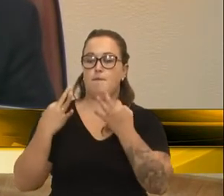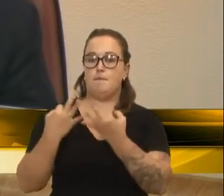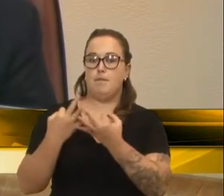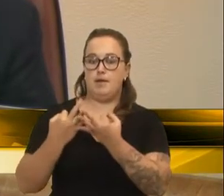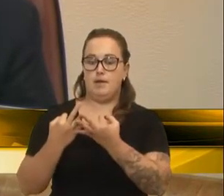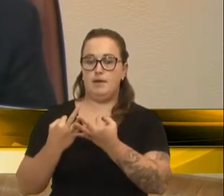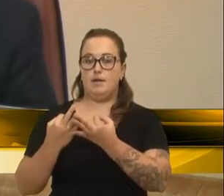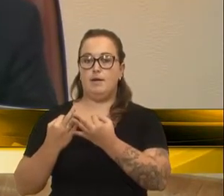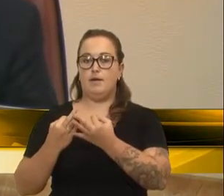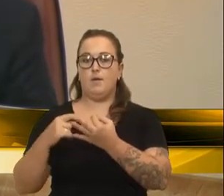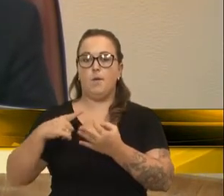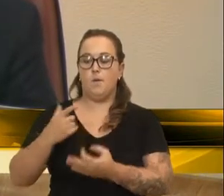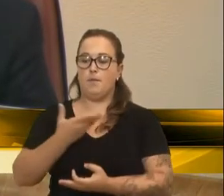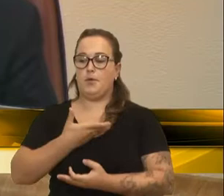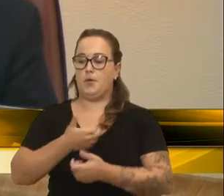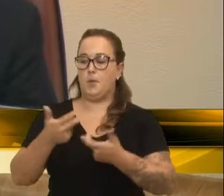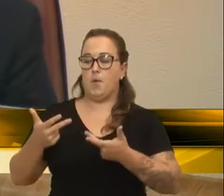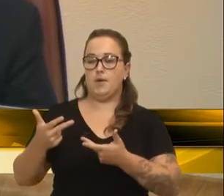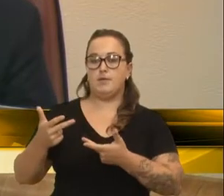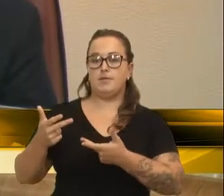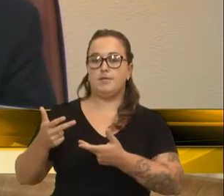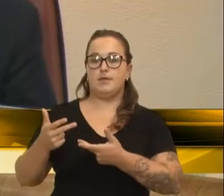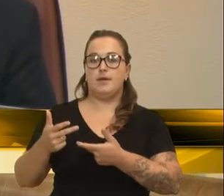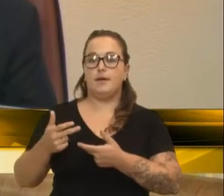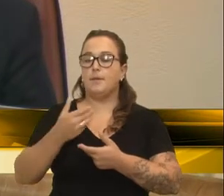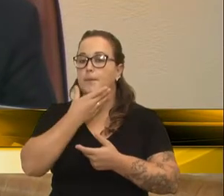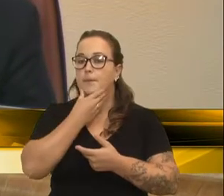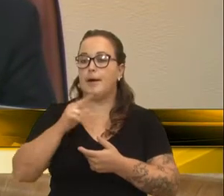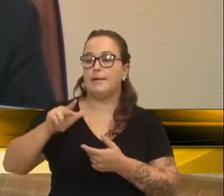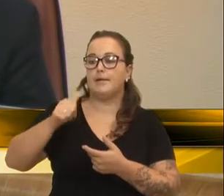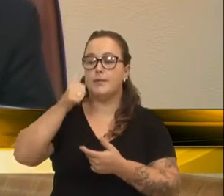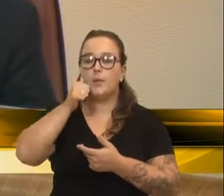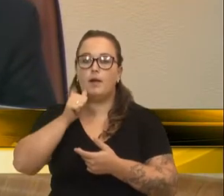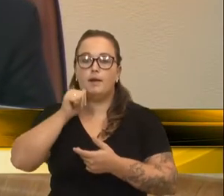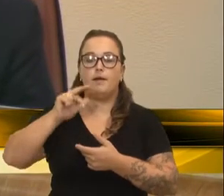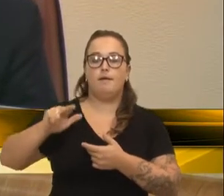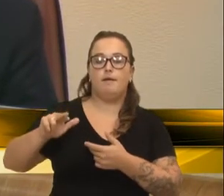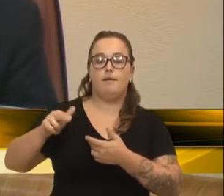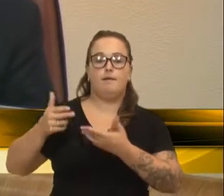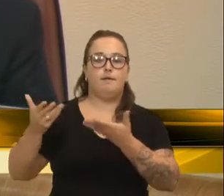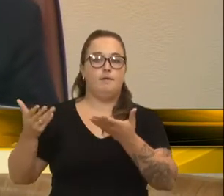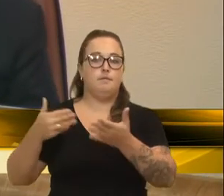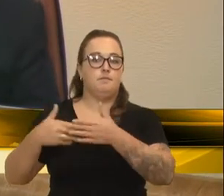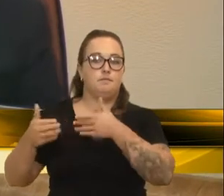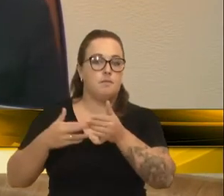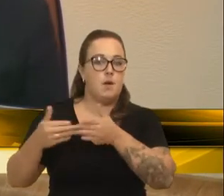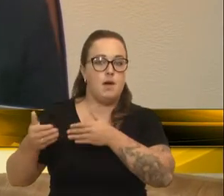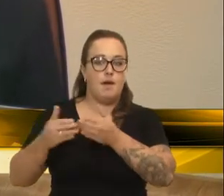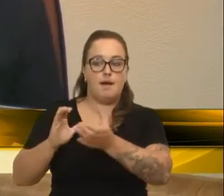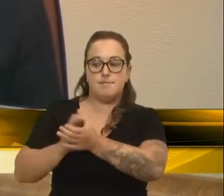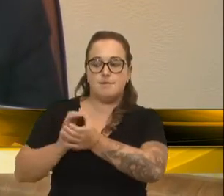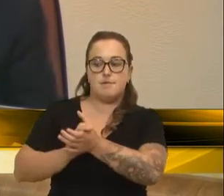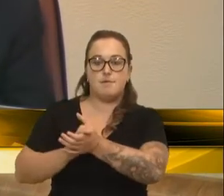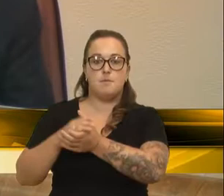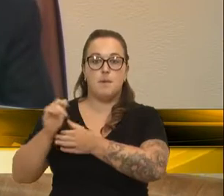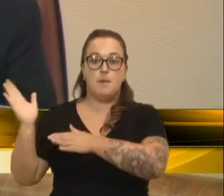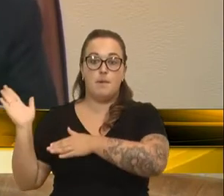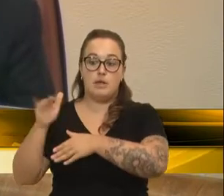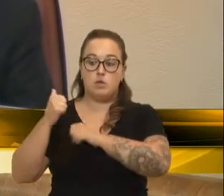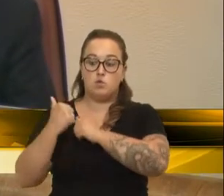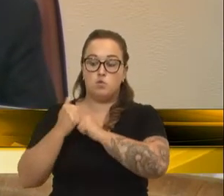por afinidade até o terceiro grau, inclusive, da autoridade nomeante ou de servidor da mesma pessoa